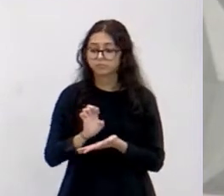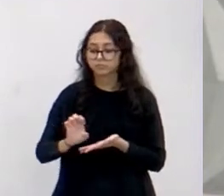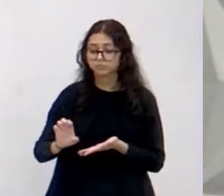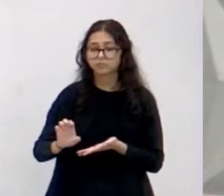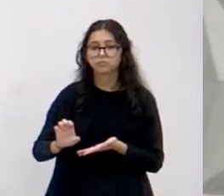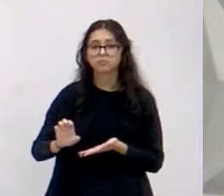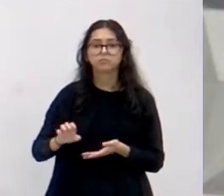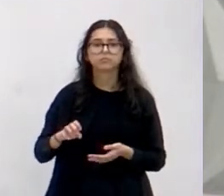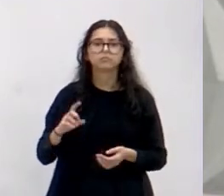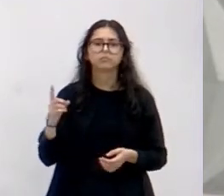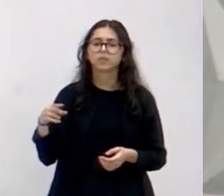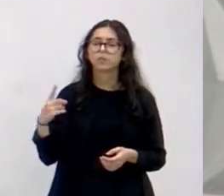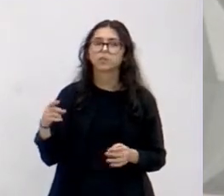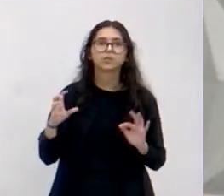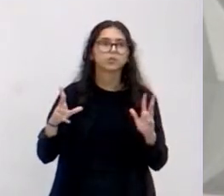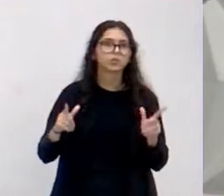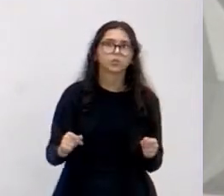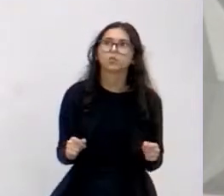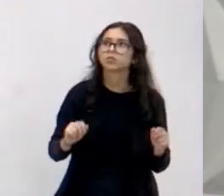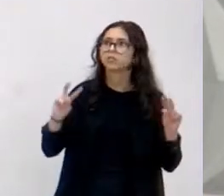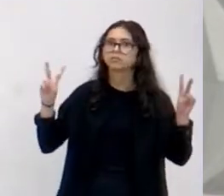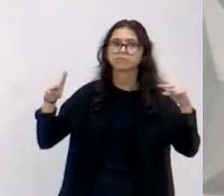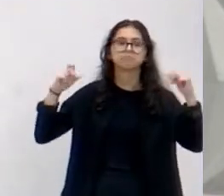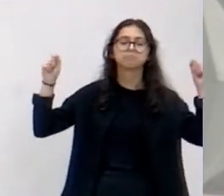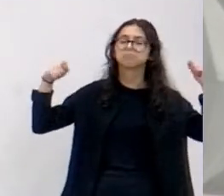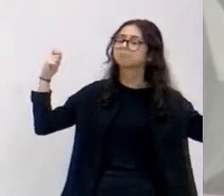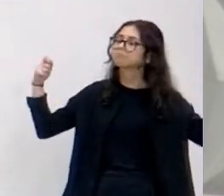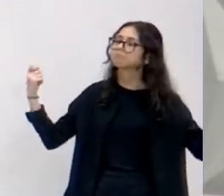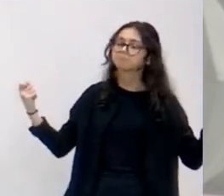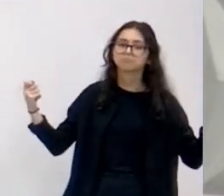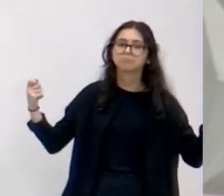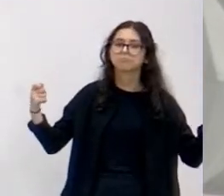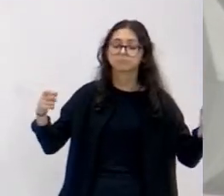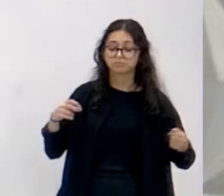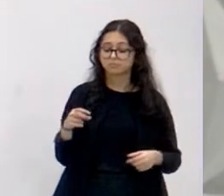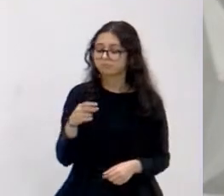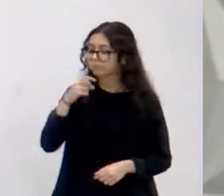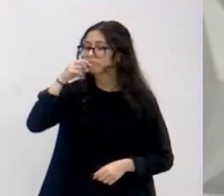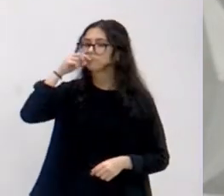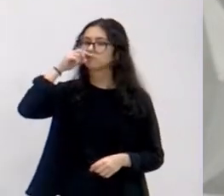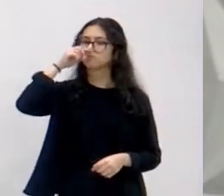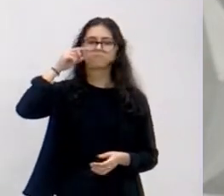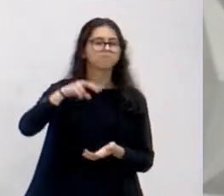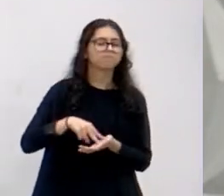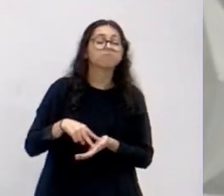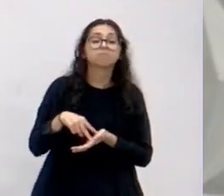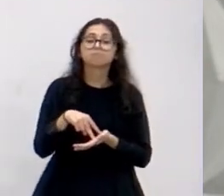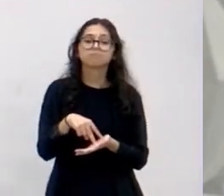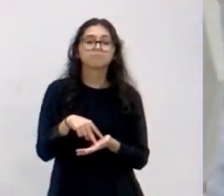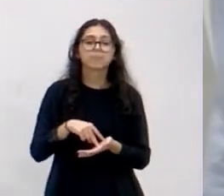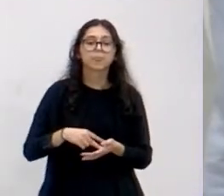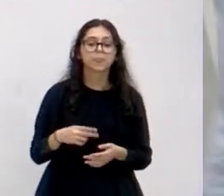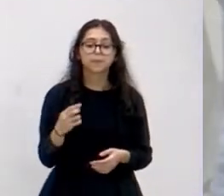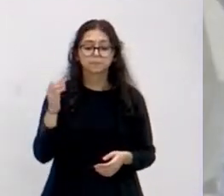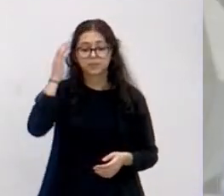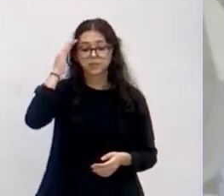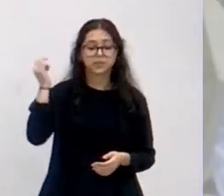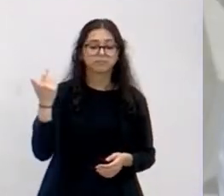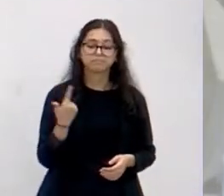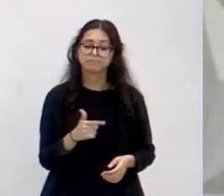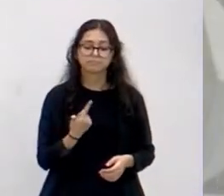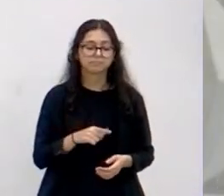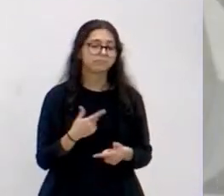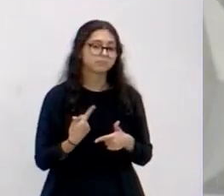pensado Pronto agora terminou a minha missão conquistei alcancei não voltei mais problemas Você já pensou nisso